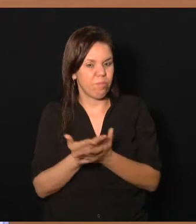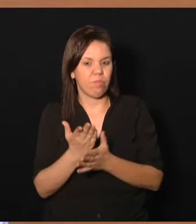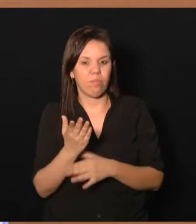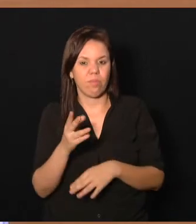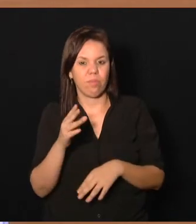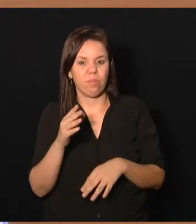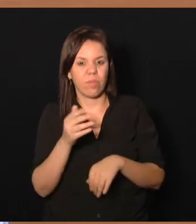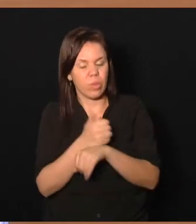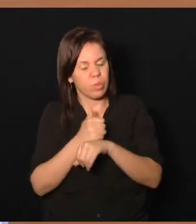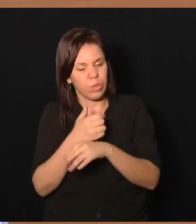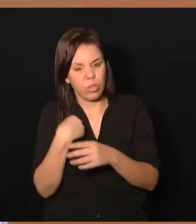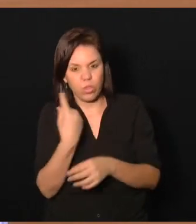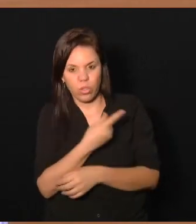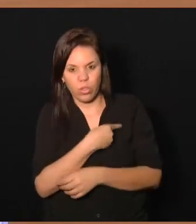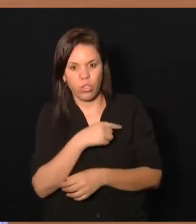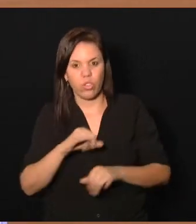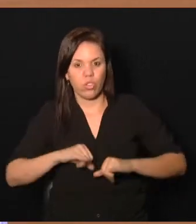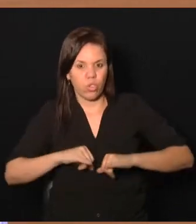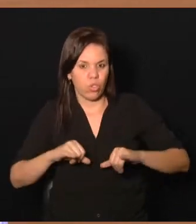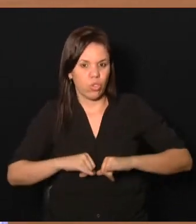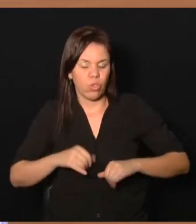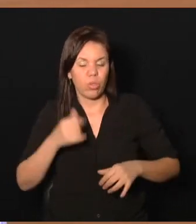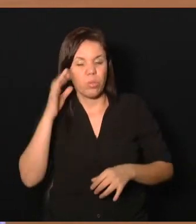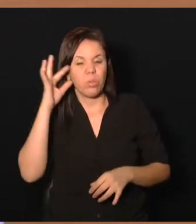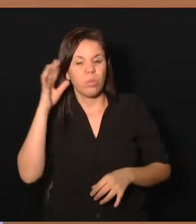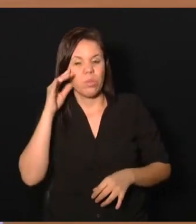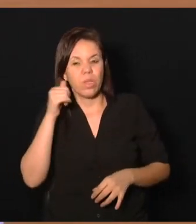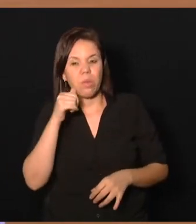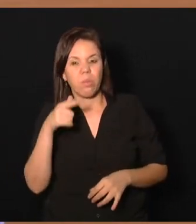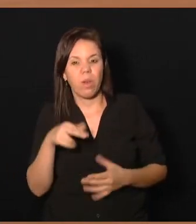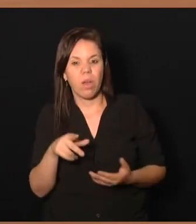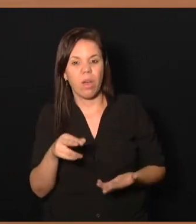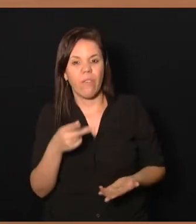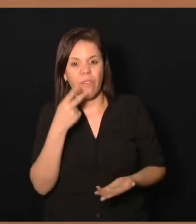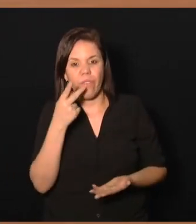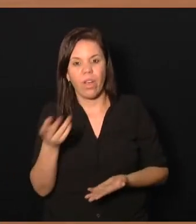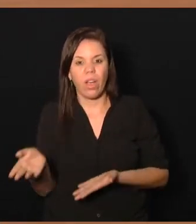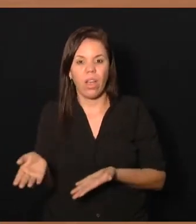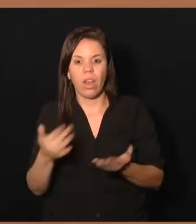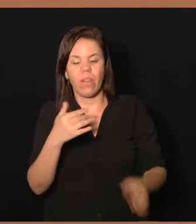somos nós. Vocês não imaginam que a minha irmã até falou de levar